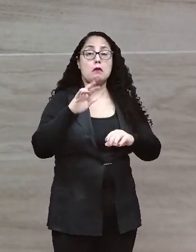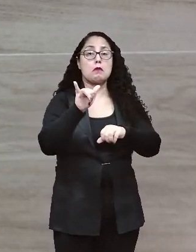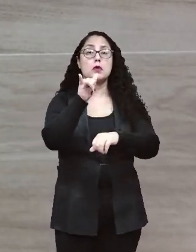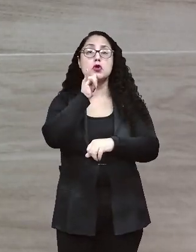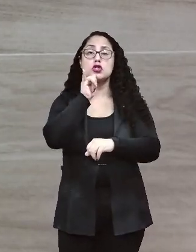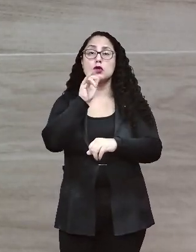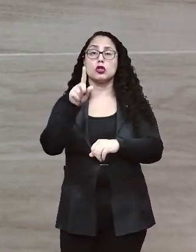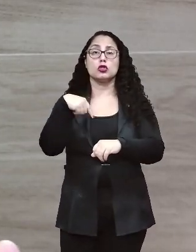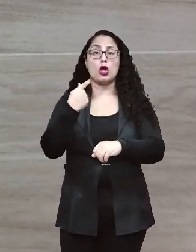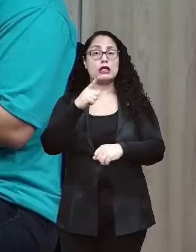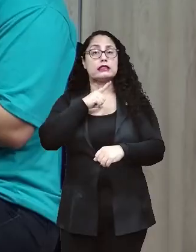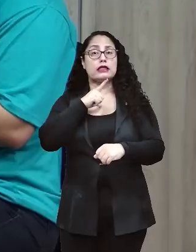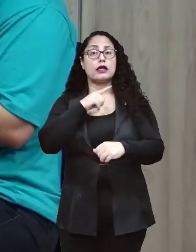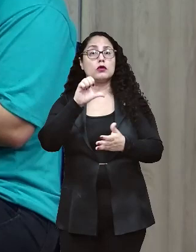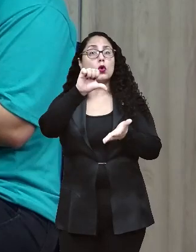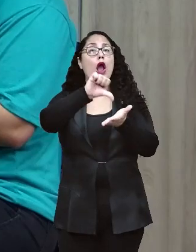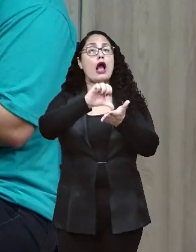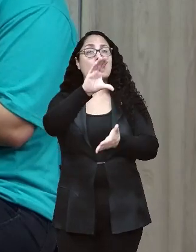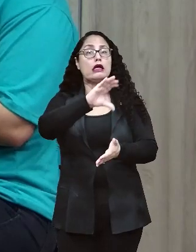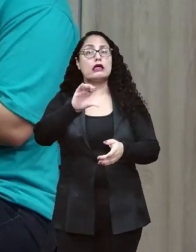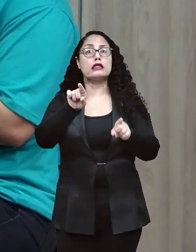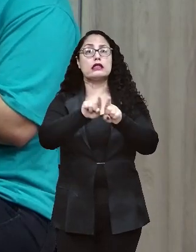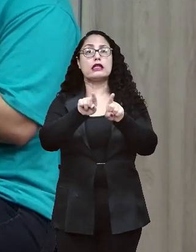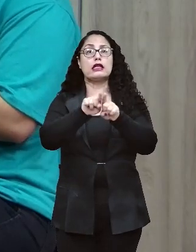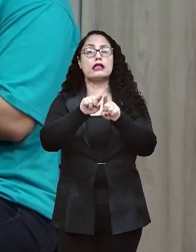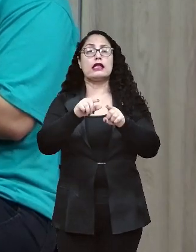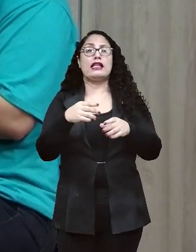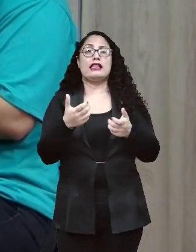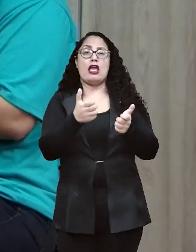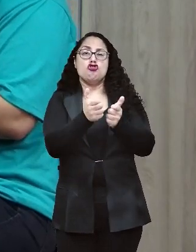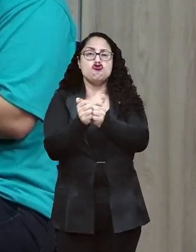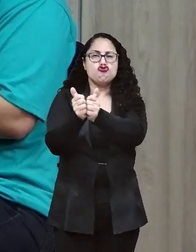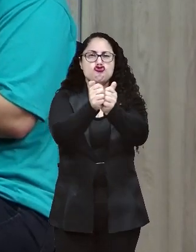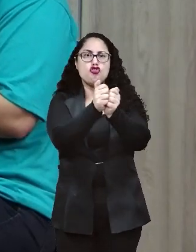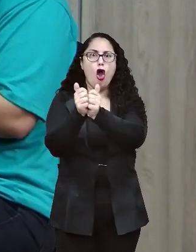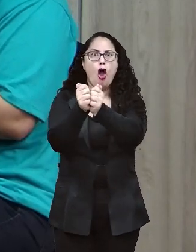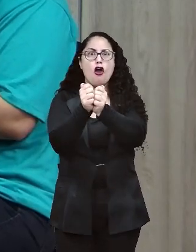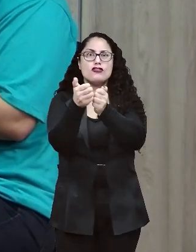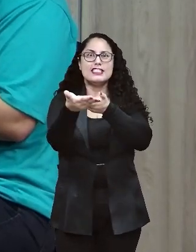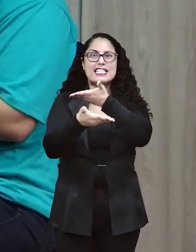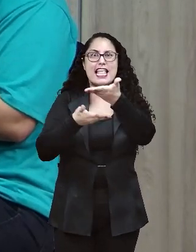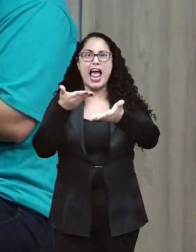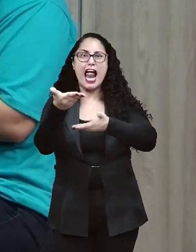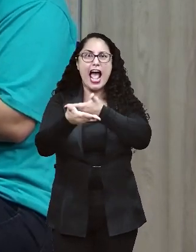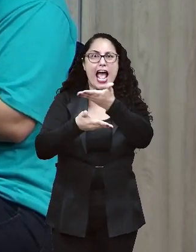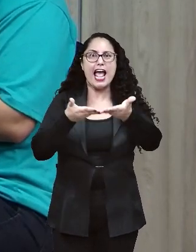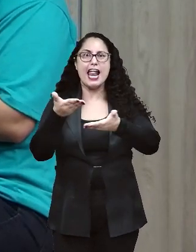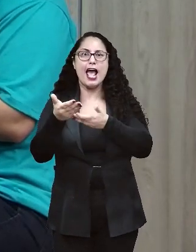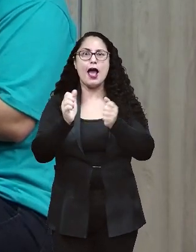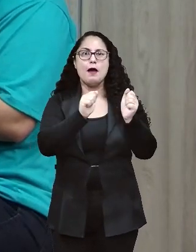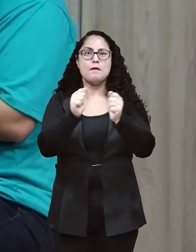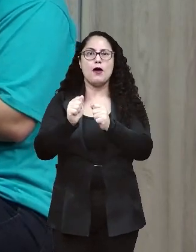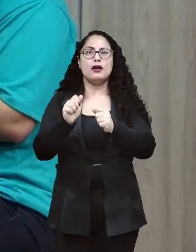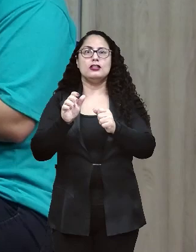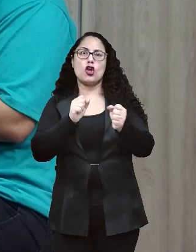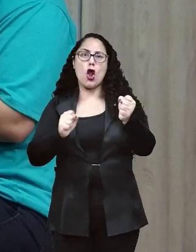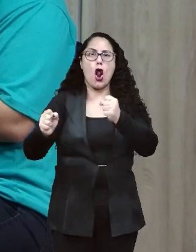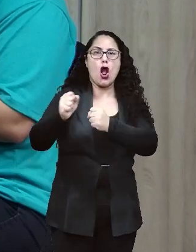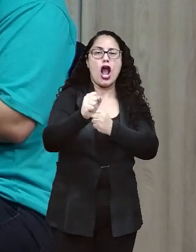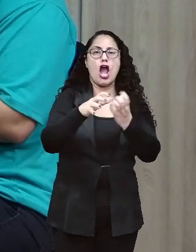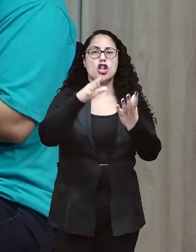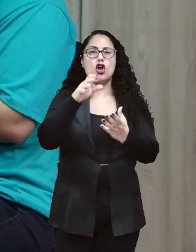exemplo, nós temos lá o Xbox com Kinect, que são jogos interativos. Então, por exemplo, a gente pode pegar o idoso para ele